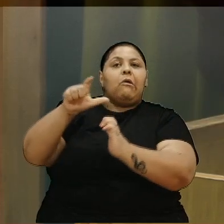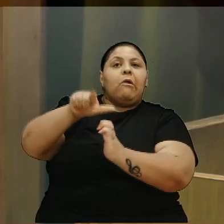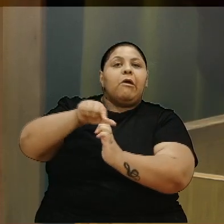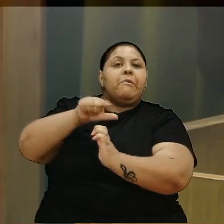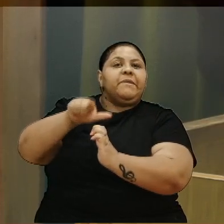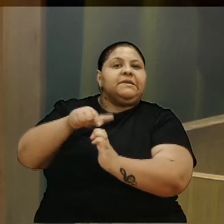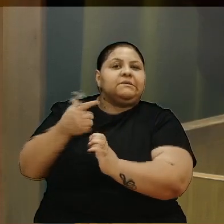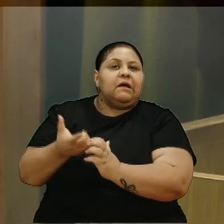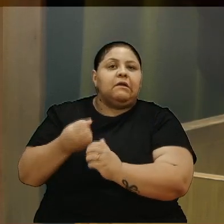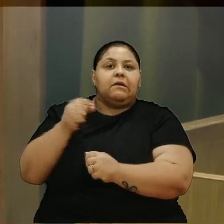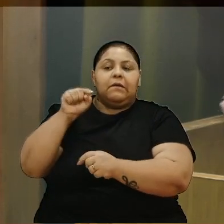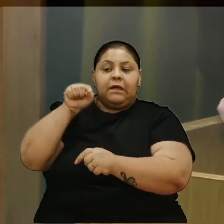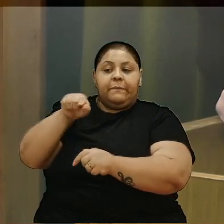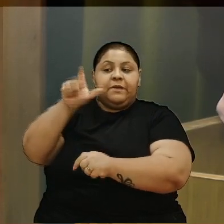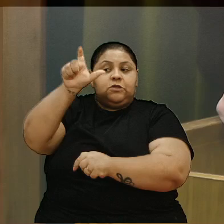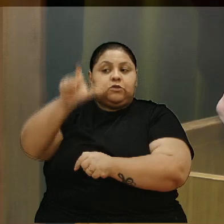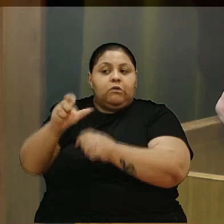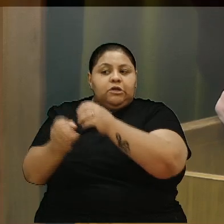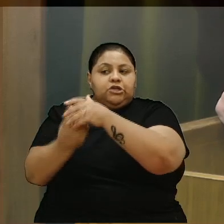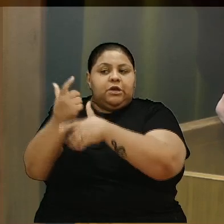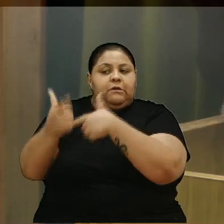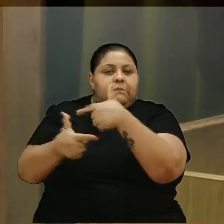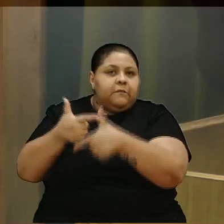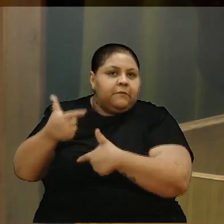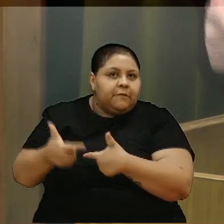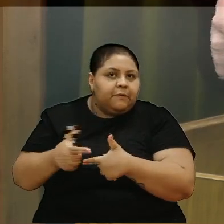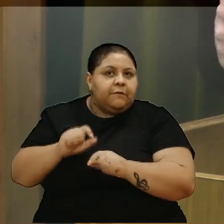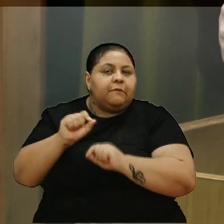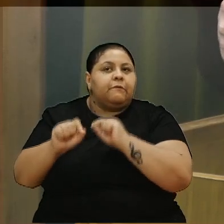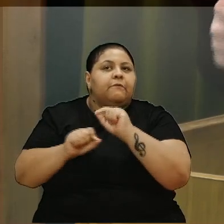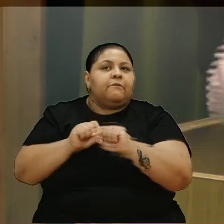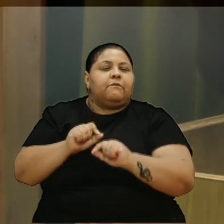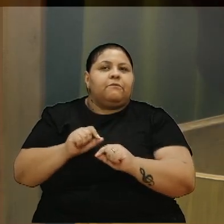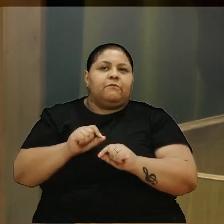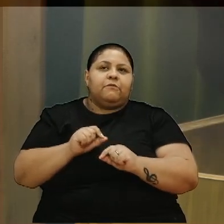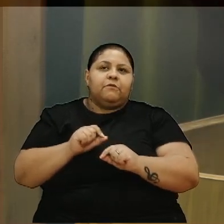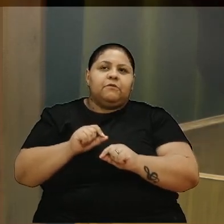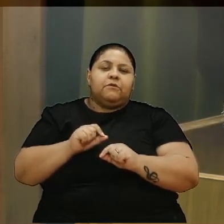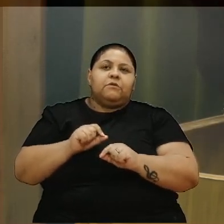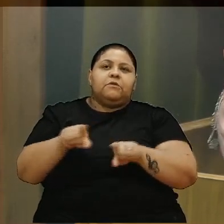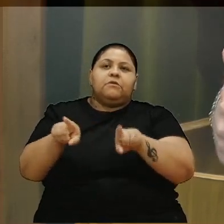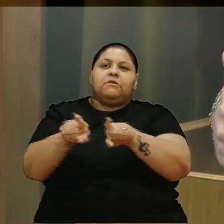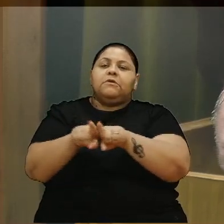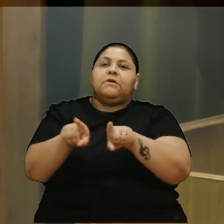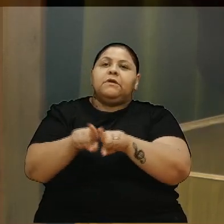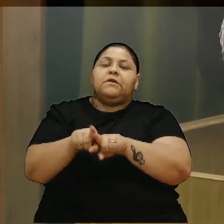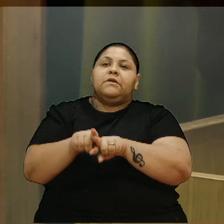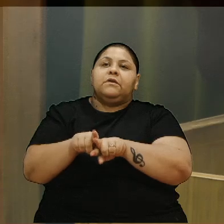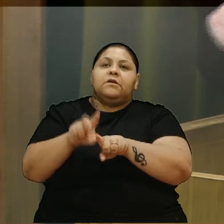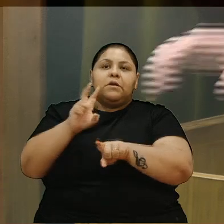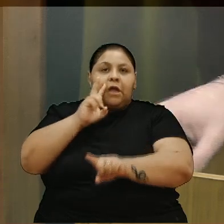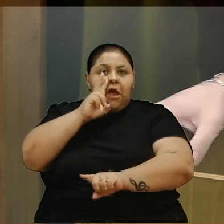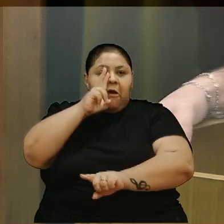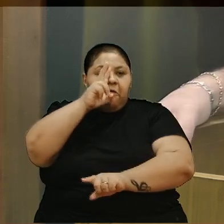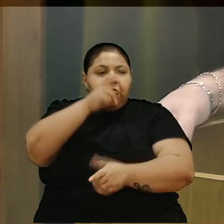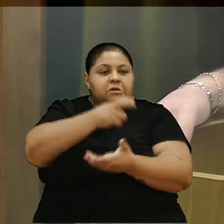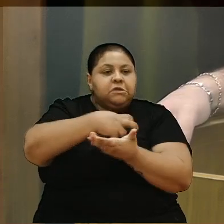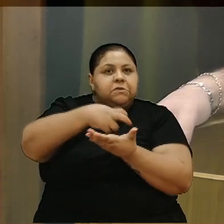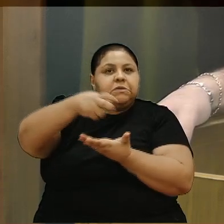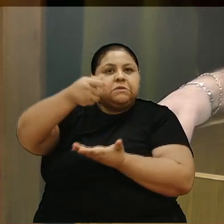emprego, né? Quem carrega o pesado fardo tributário,